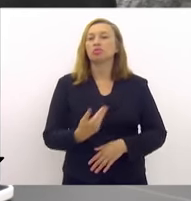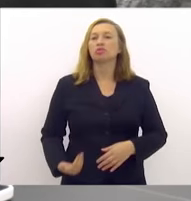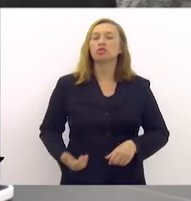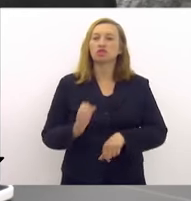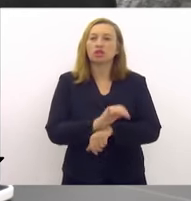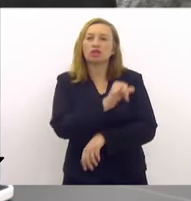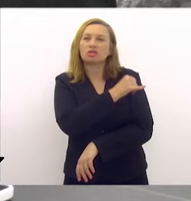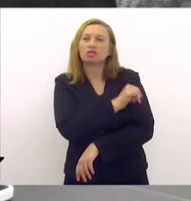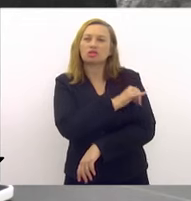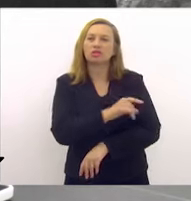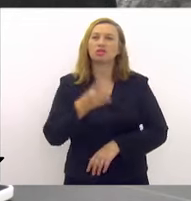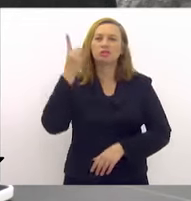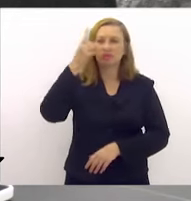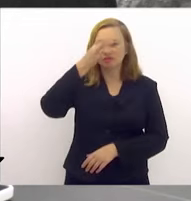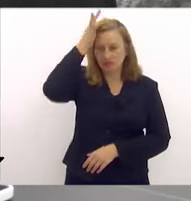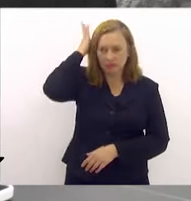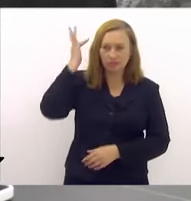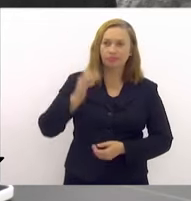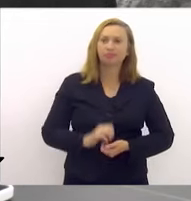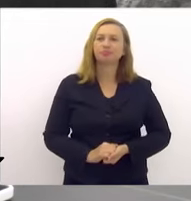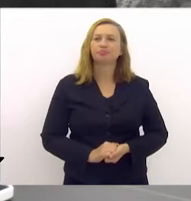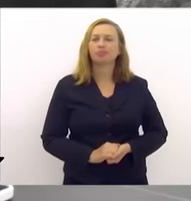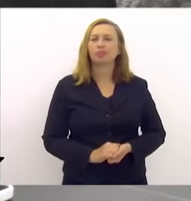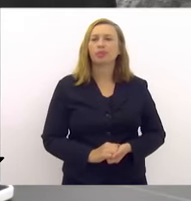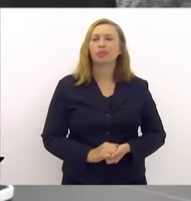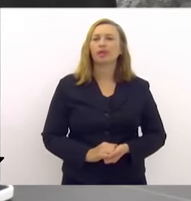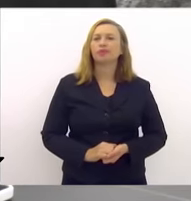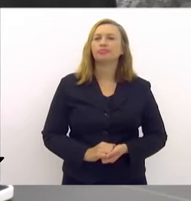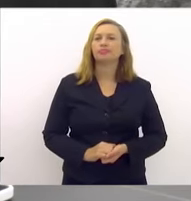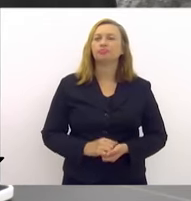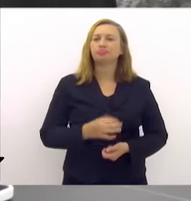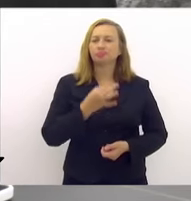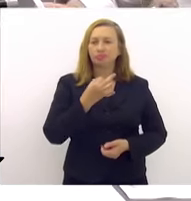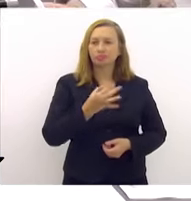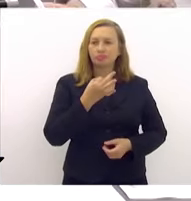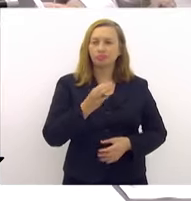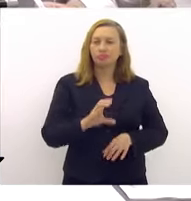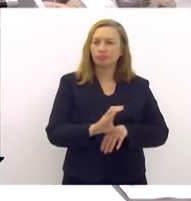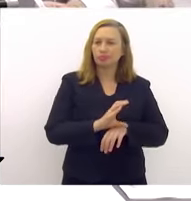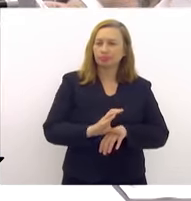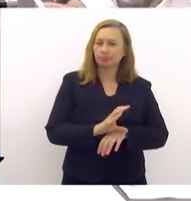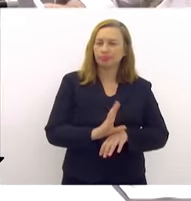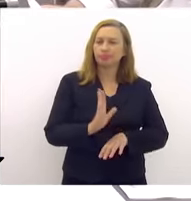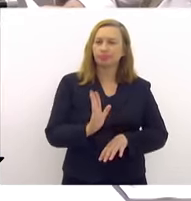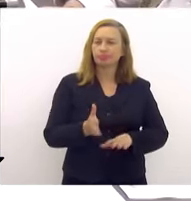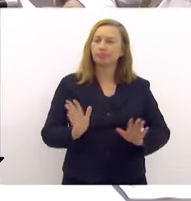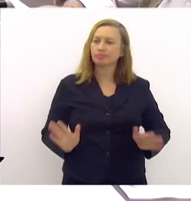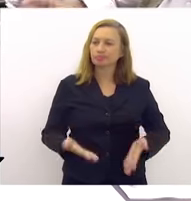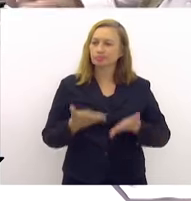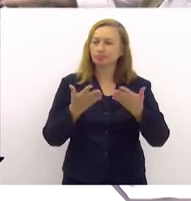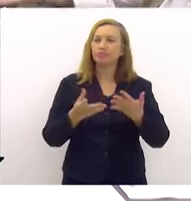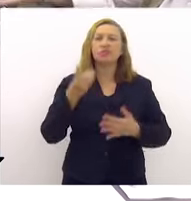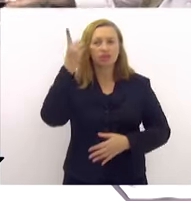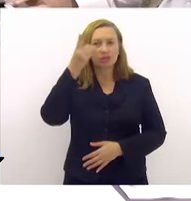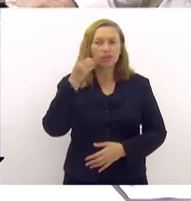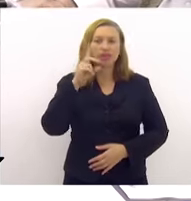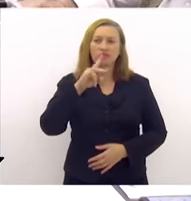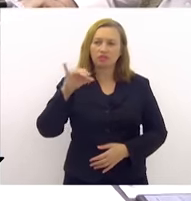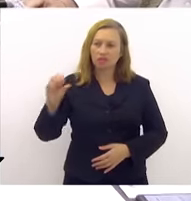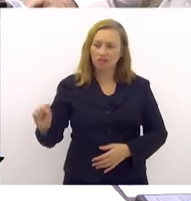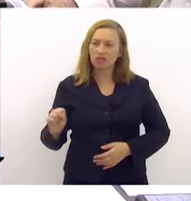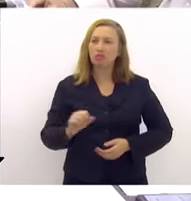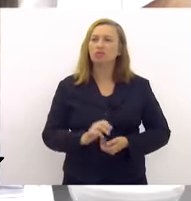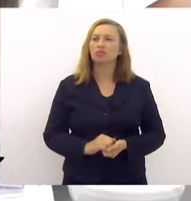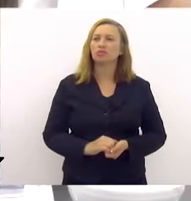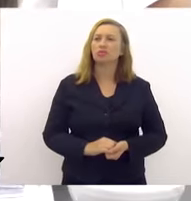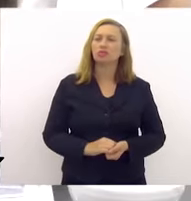aparecer, deputado Fred Pacheco. Presidente, para aparecer, pela constitucionalidade, já saudando a iniciativa do deputado Vinícius Cozzolino,